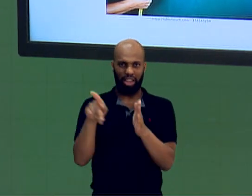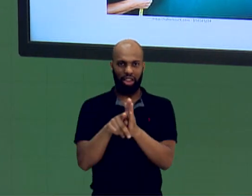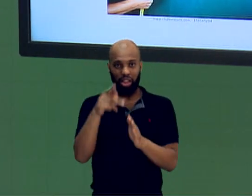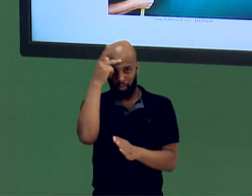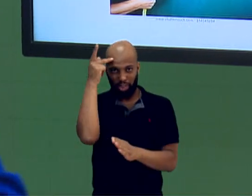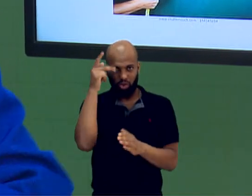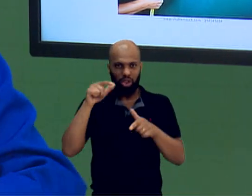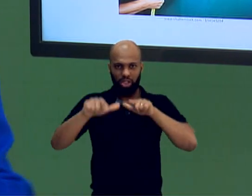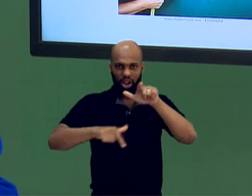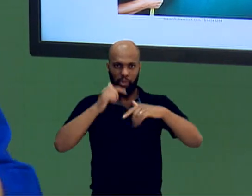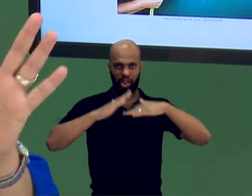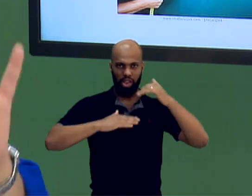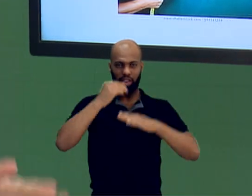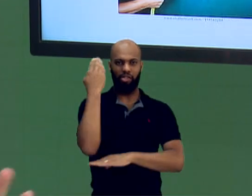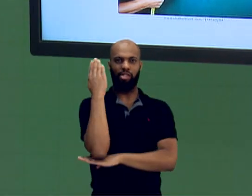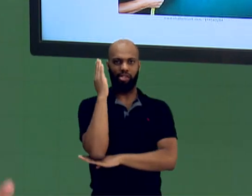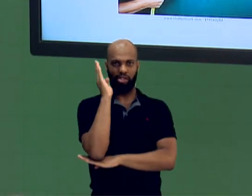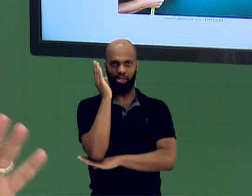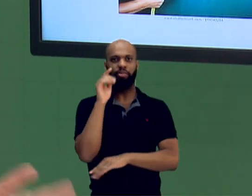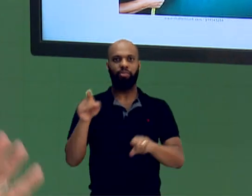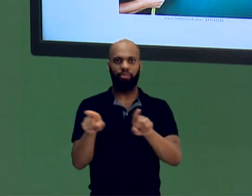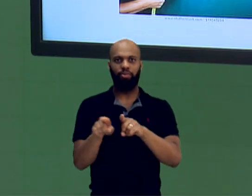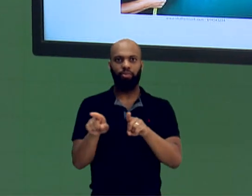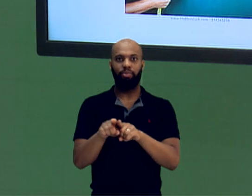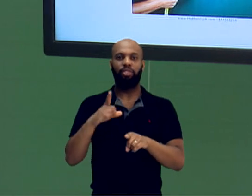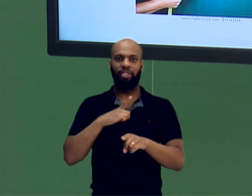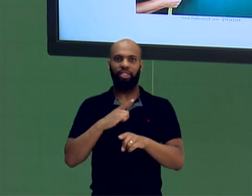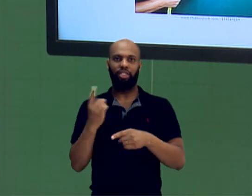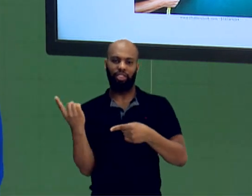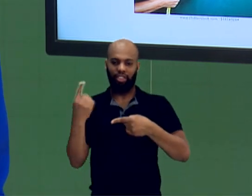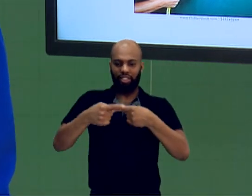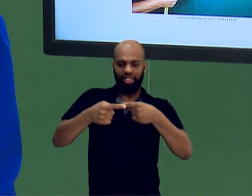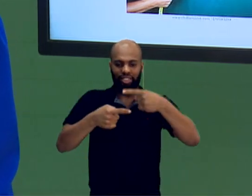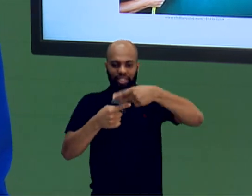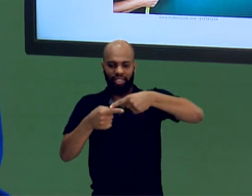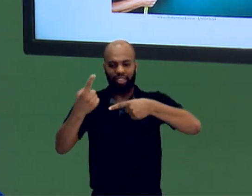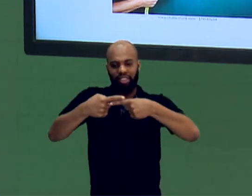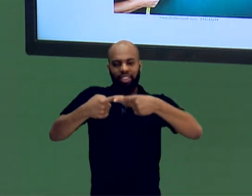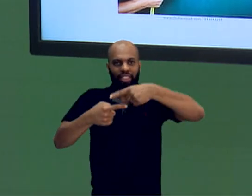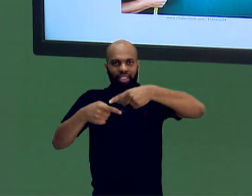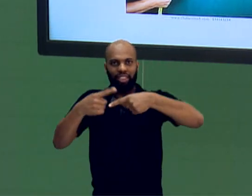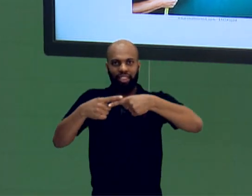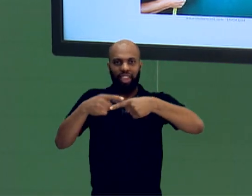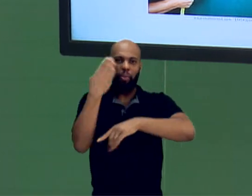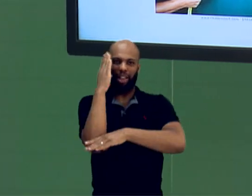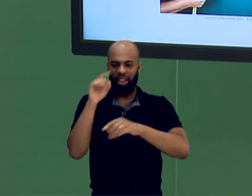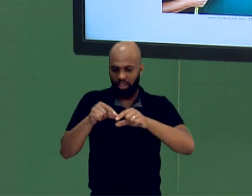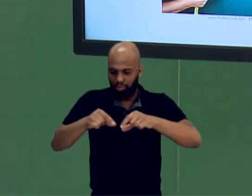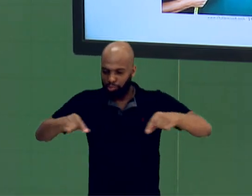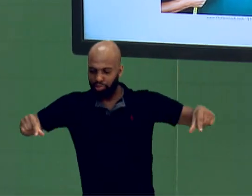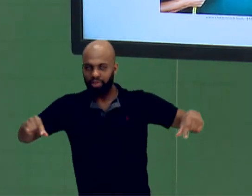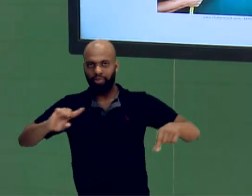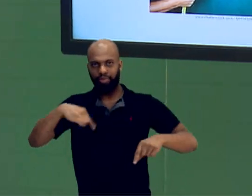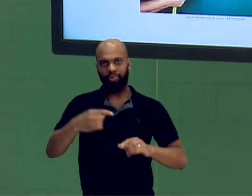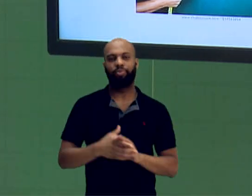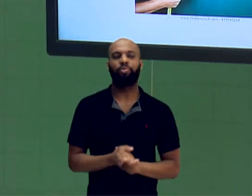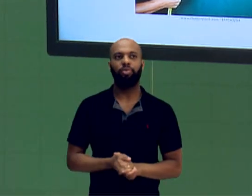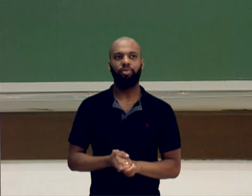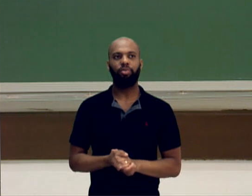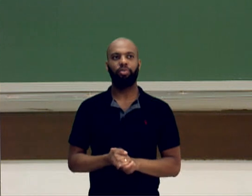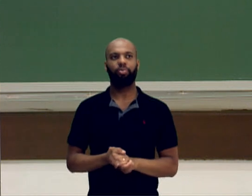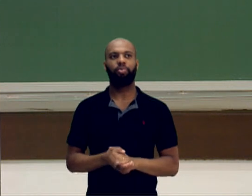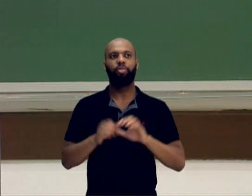1,50 m. A prof mede 1,55 m, não me rouba 5 centímetros, tá bom? Ah, professora, então, eu